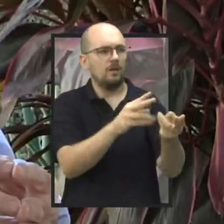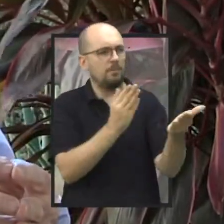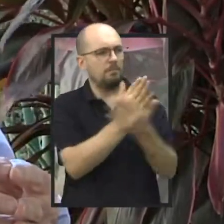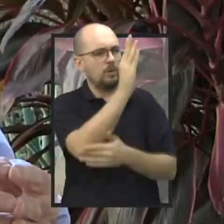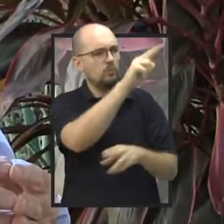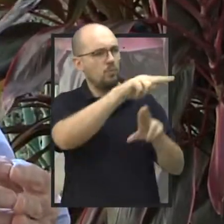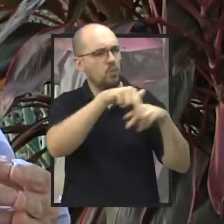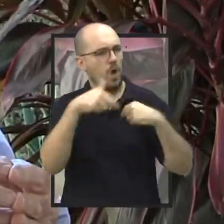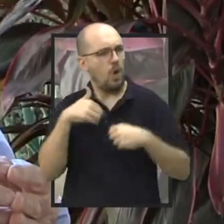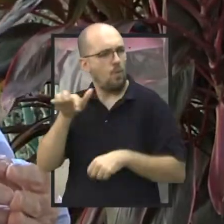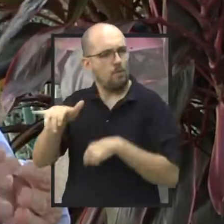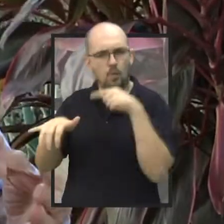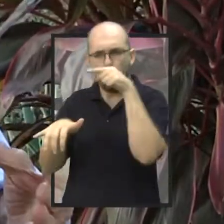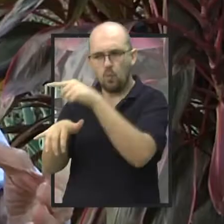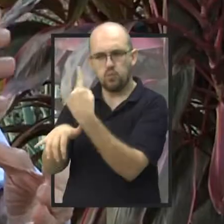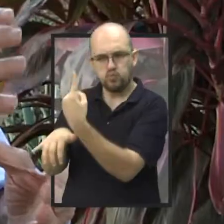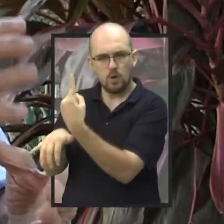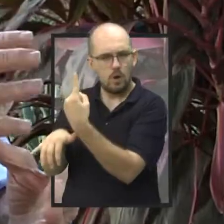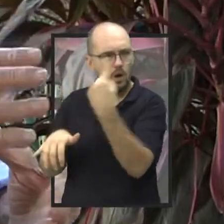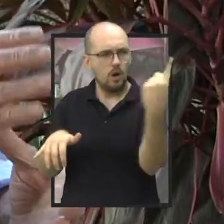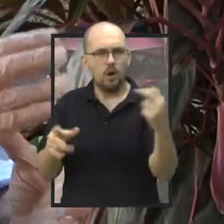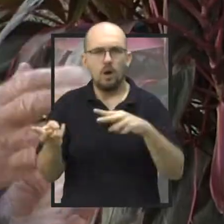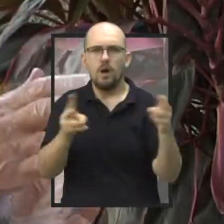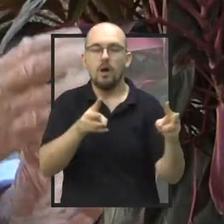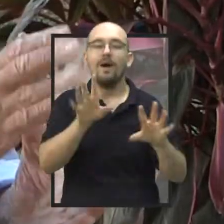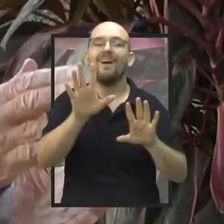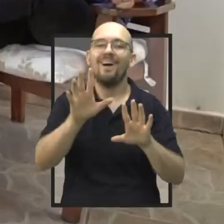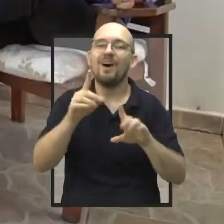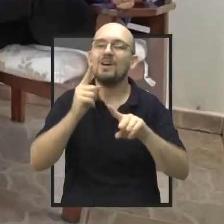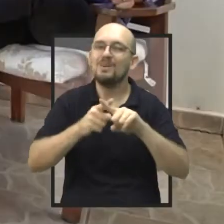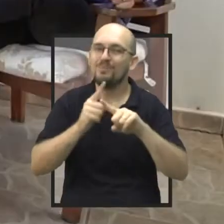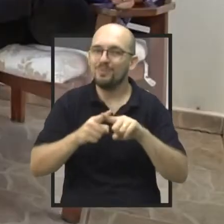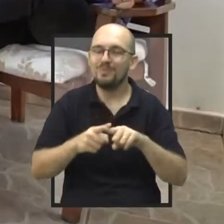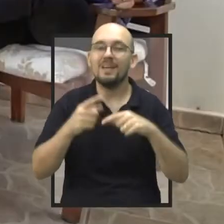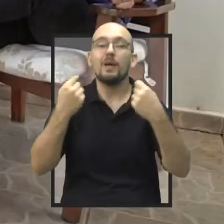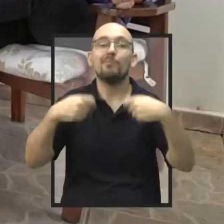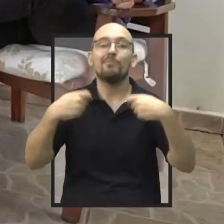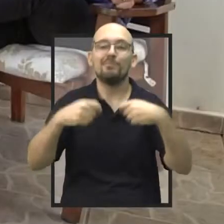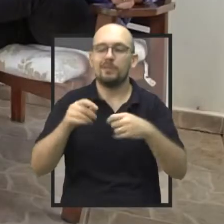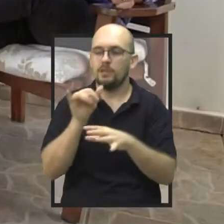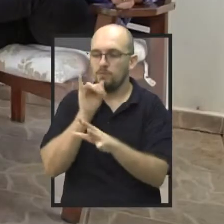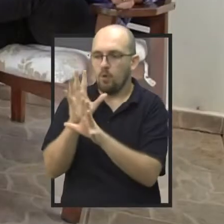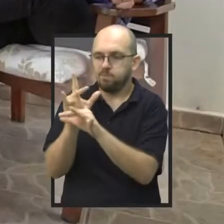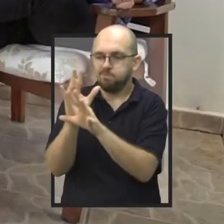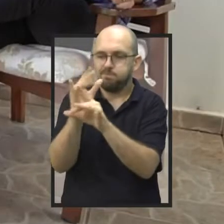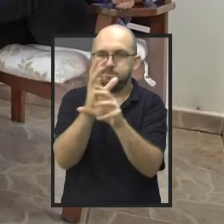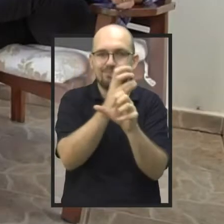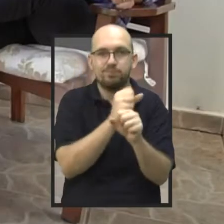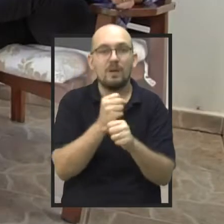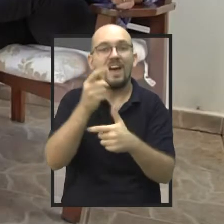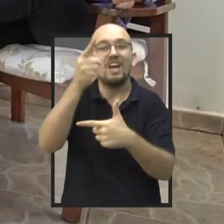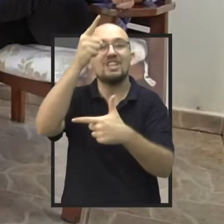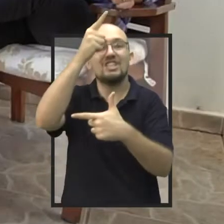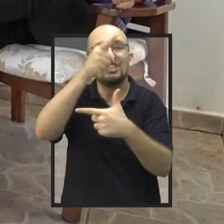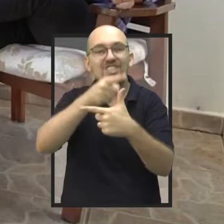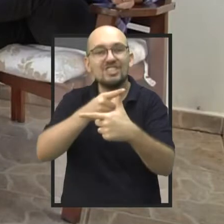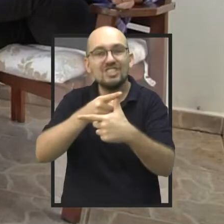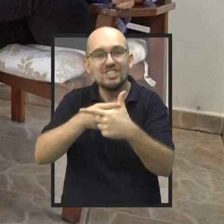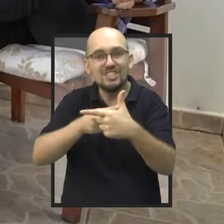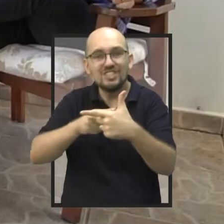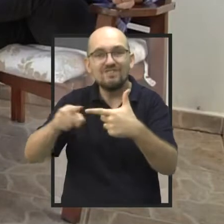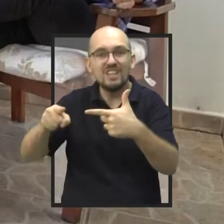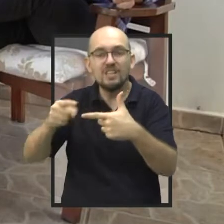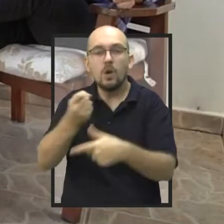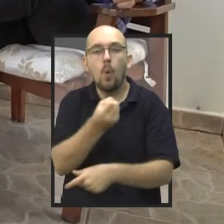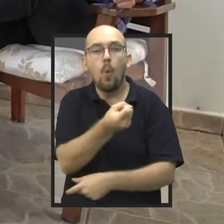Porque é necessário que você divida o número de votos válidos da eleição, você divida pelo número